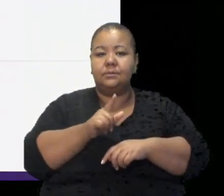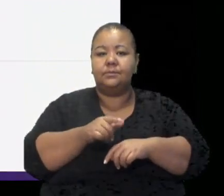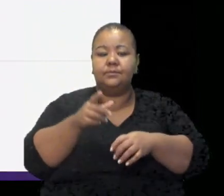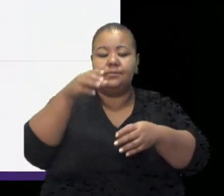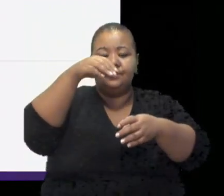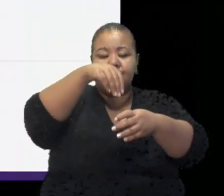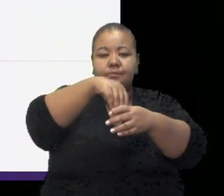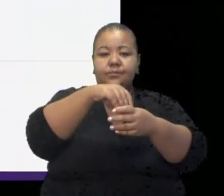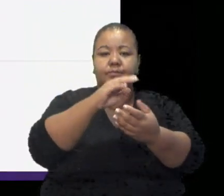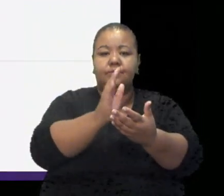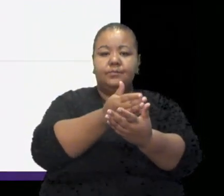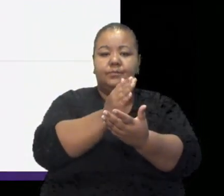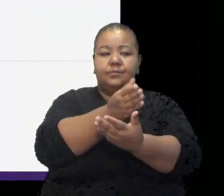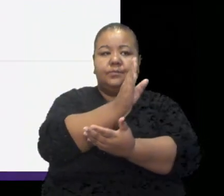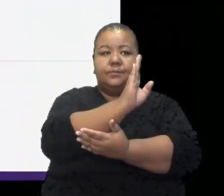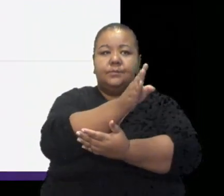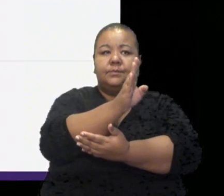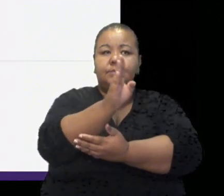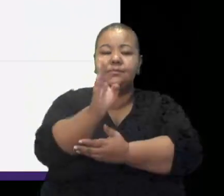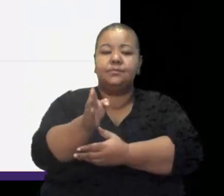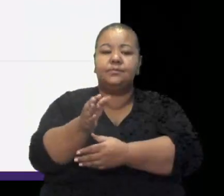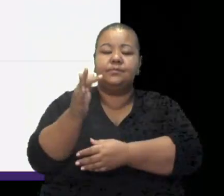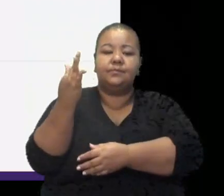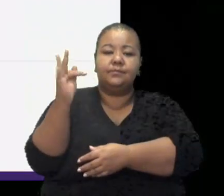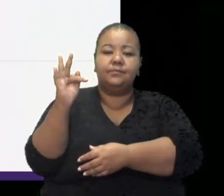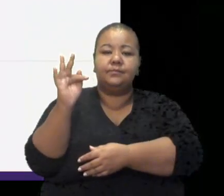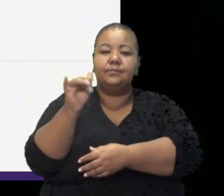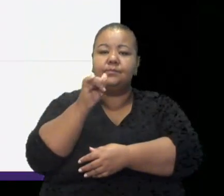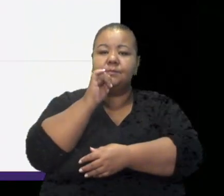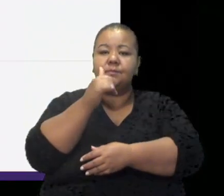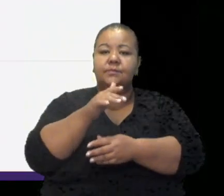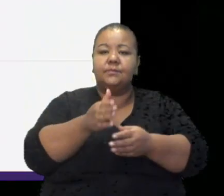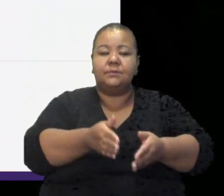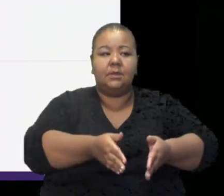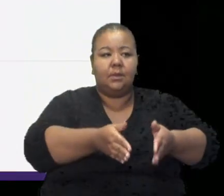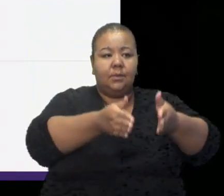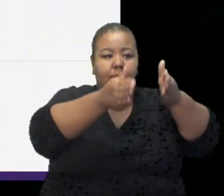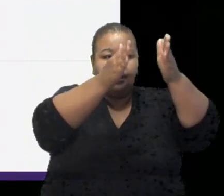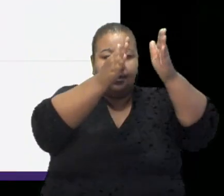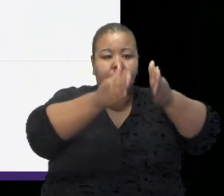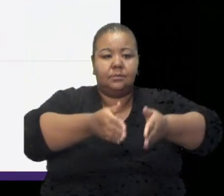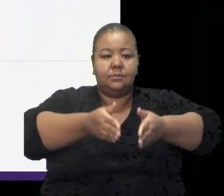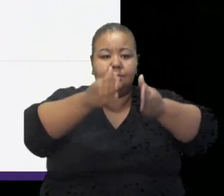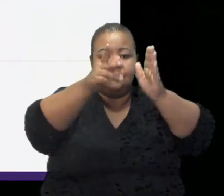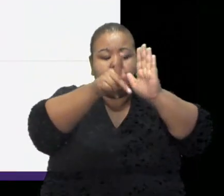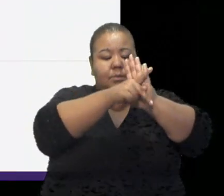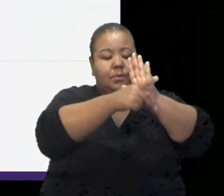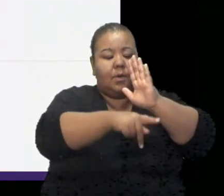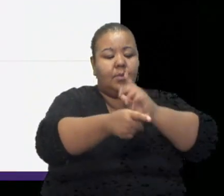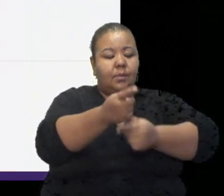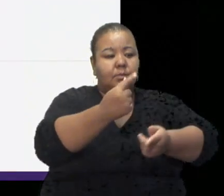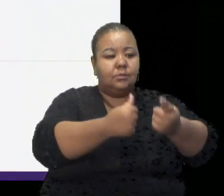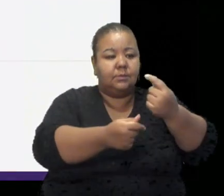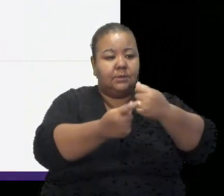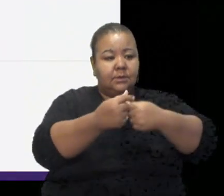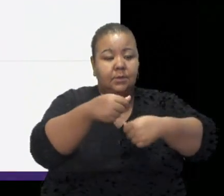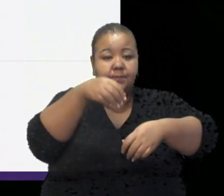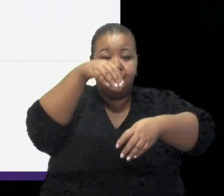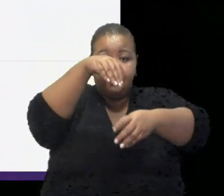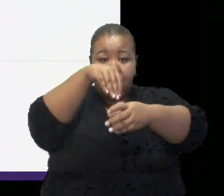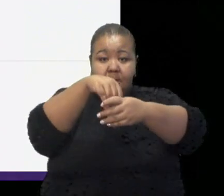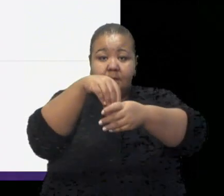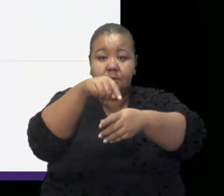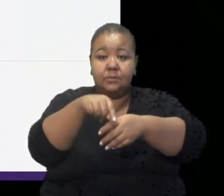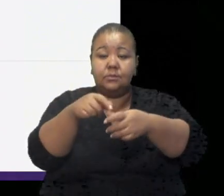dentro da minha biblioteca, lá da faculdade, por exemplo, a prateleira com os livros de administração e dentro dessa prateleira,